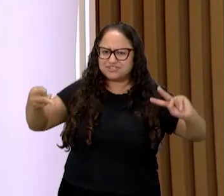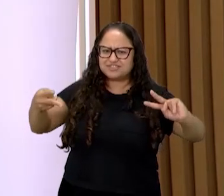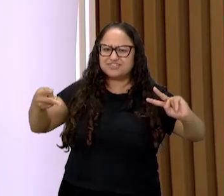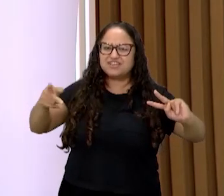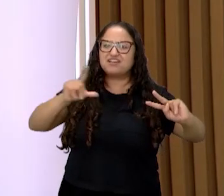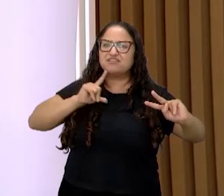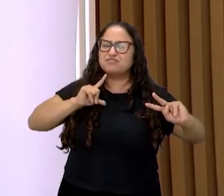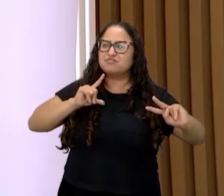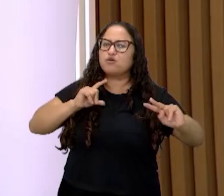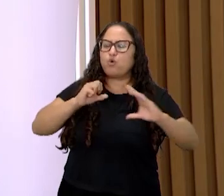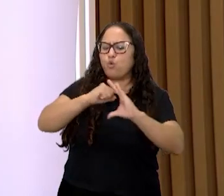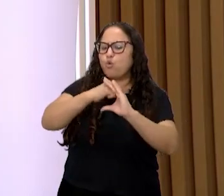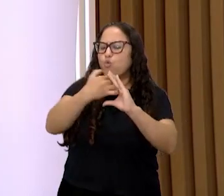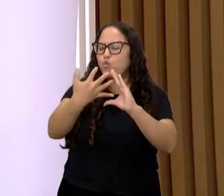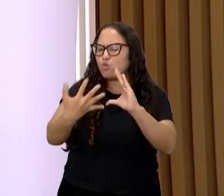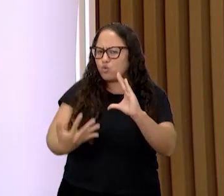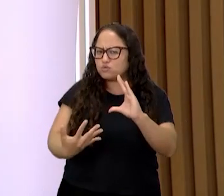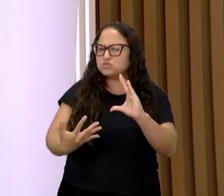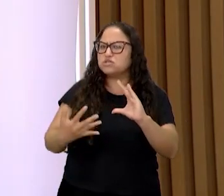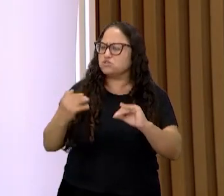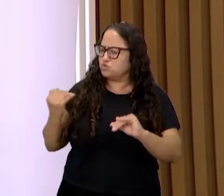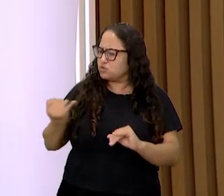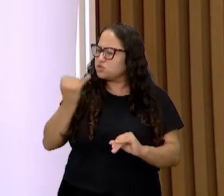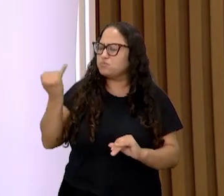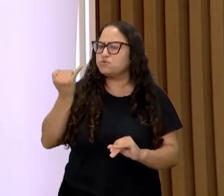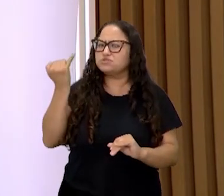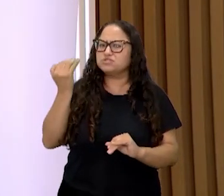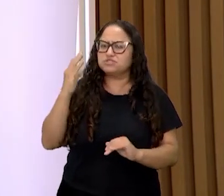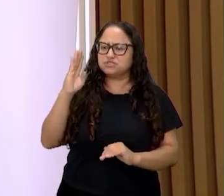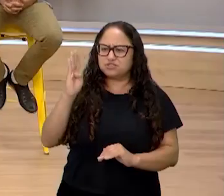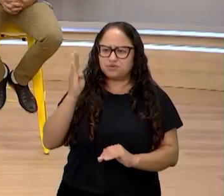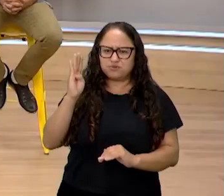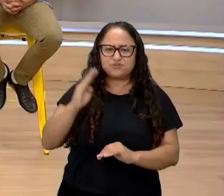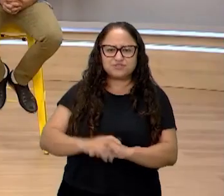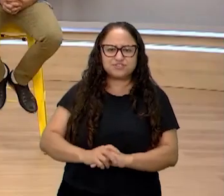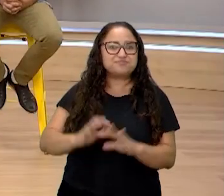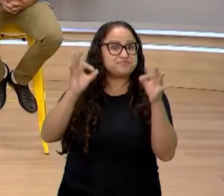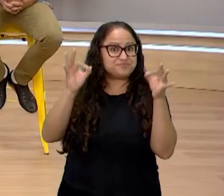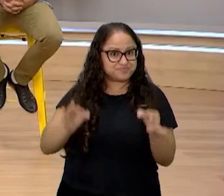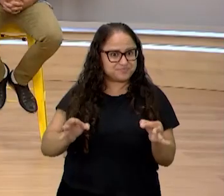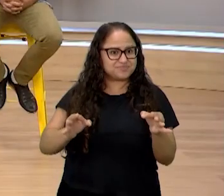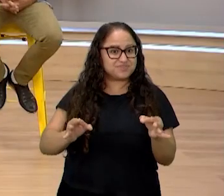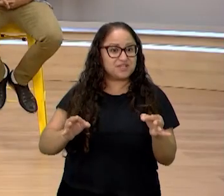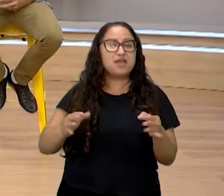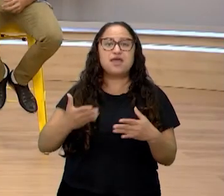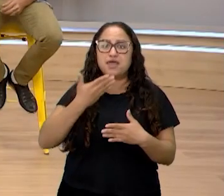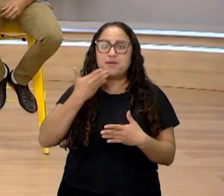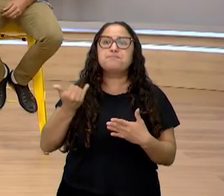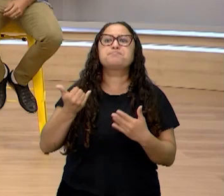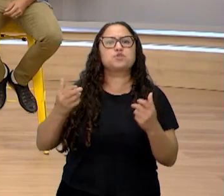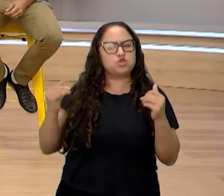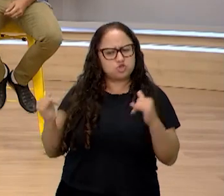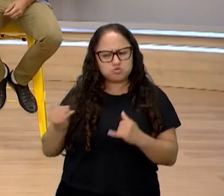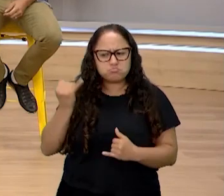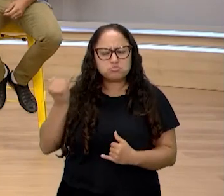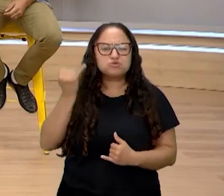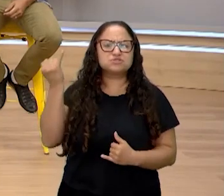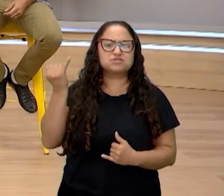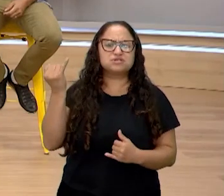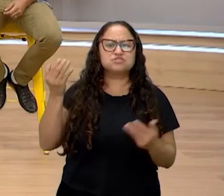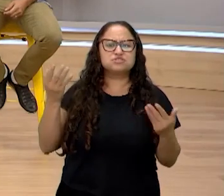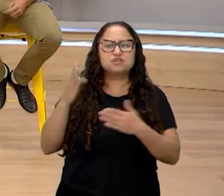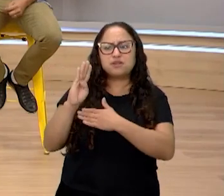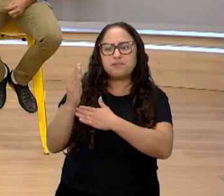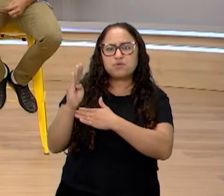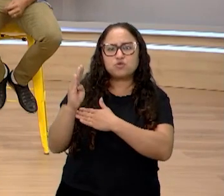conceito importantíssimo na biologia, né, Priscila? Exatamente, um conceito super importante para a biologia,